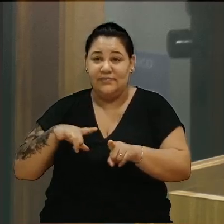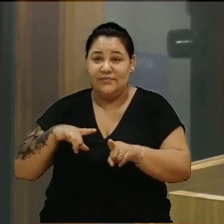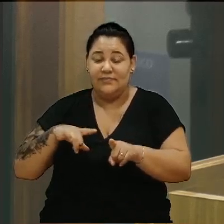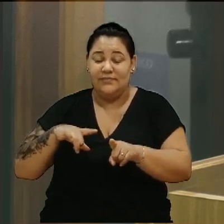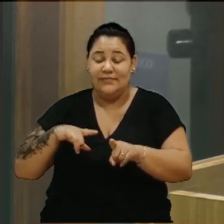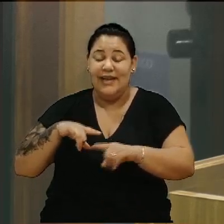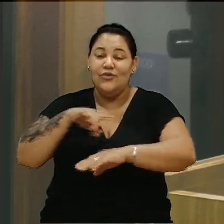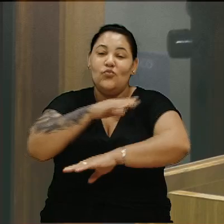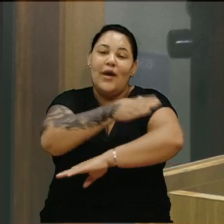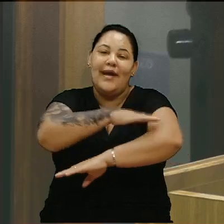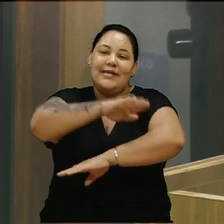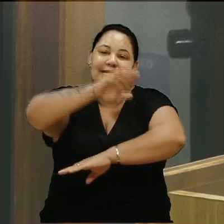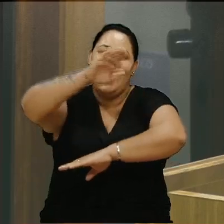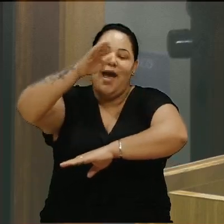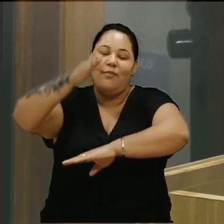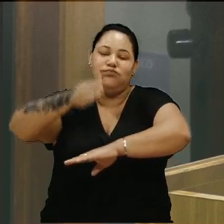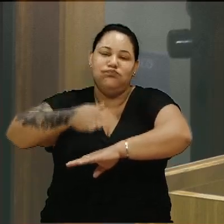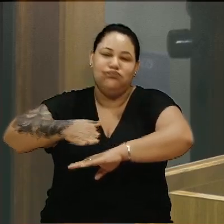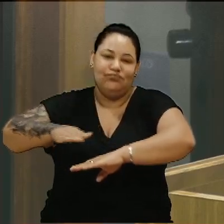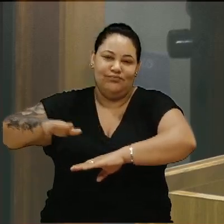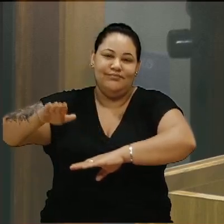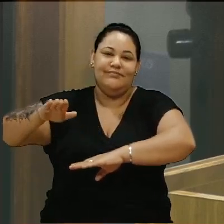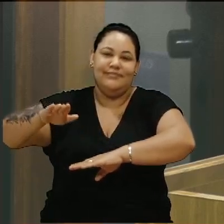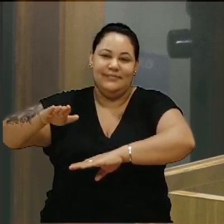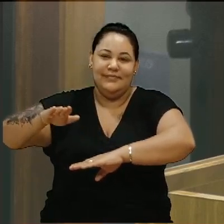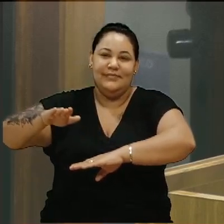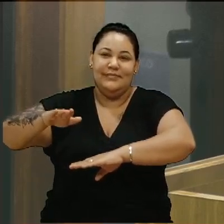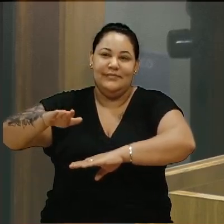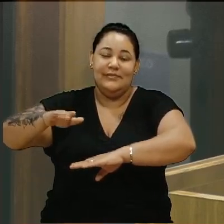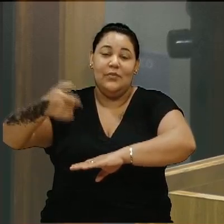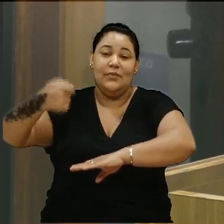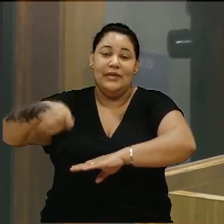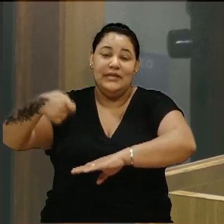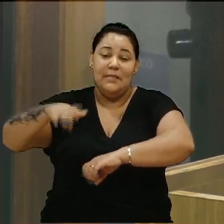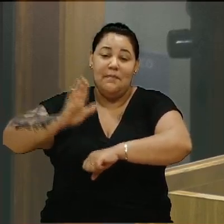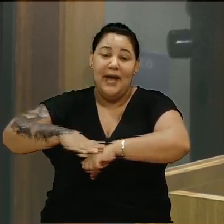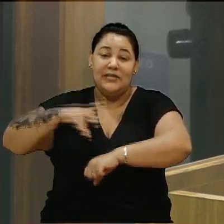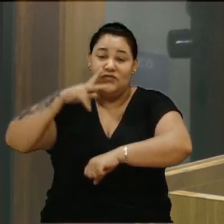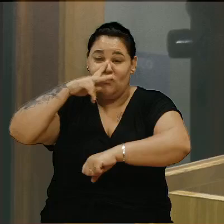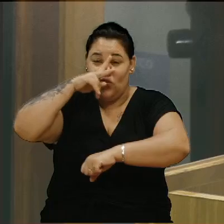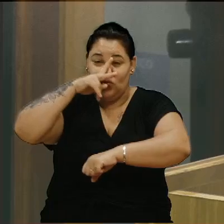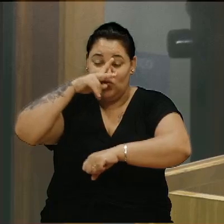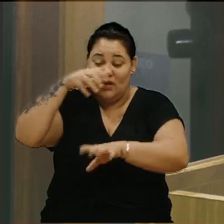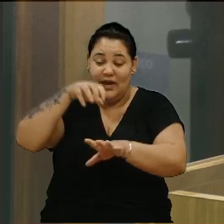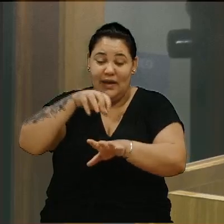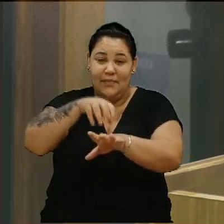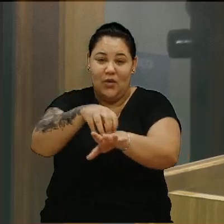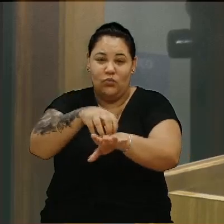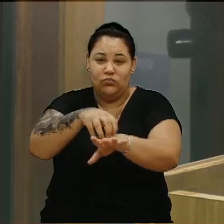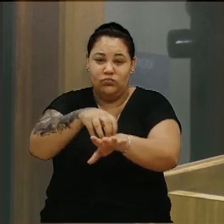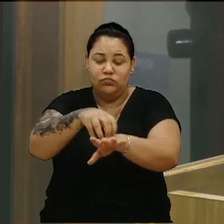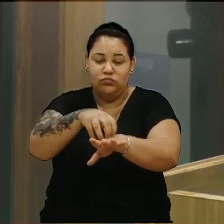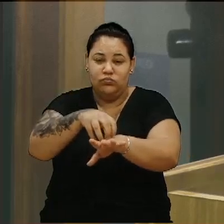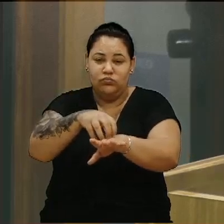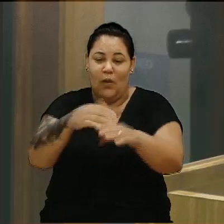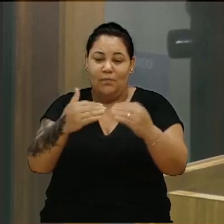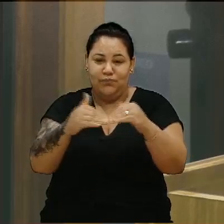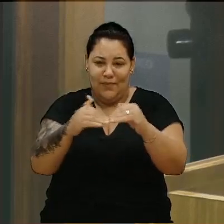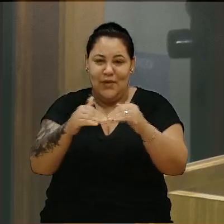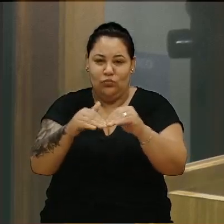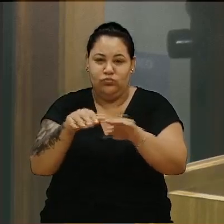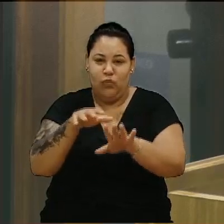serra, que demanda mais o esforço mecânico dos caminhões, existe um consumo mais elevado de combustível, por